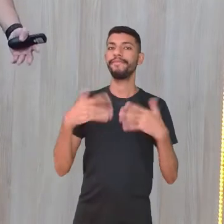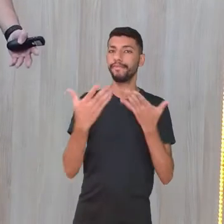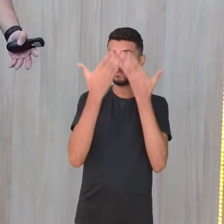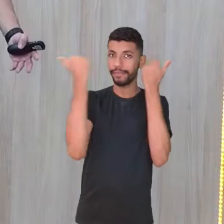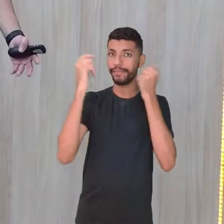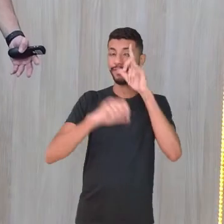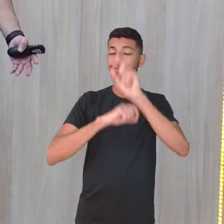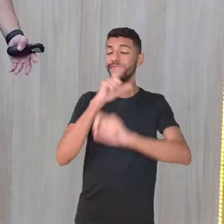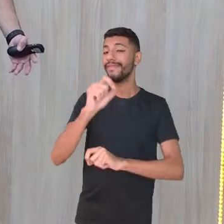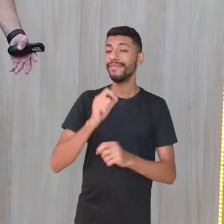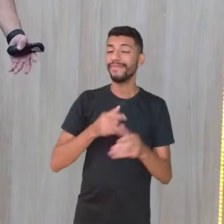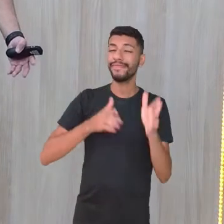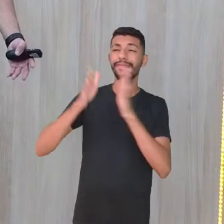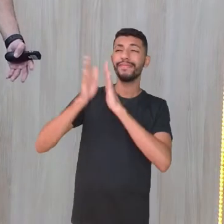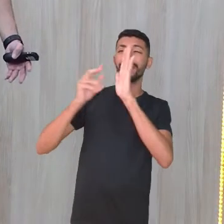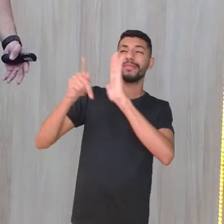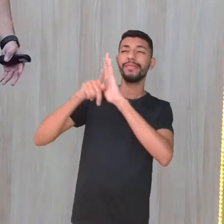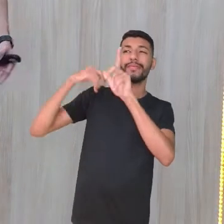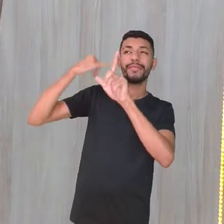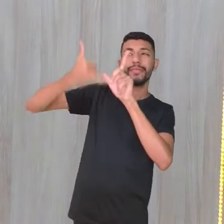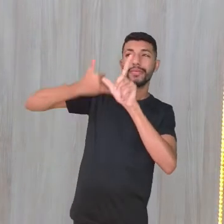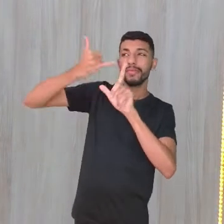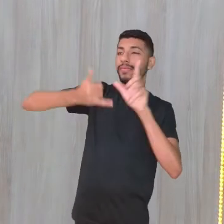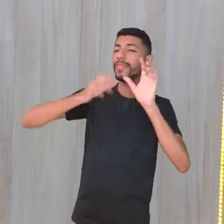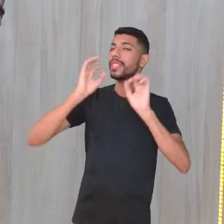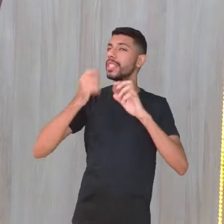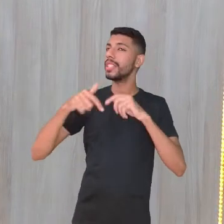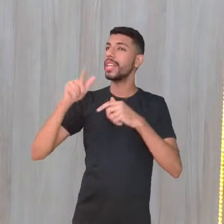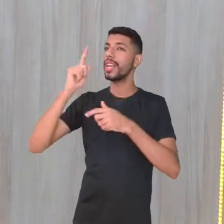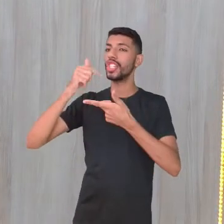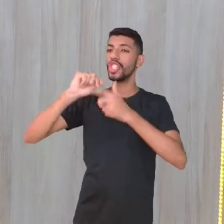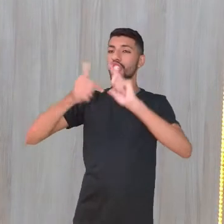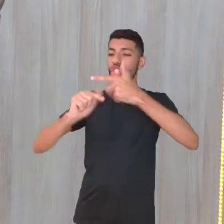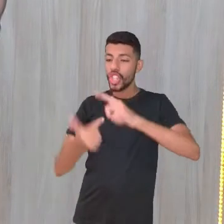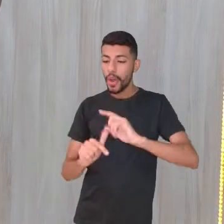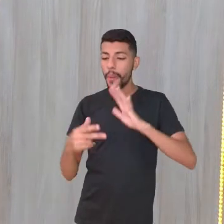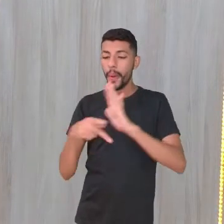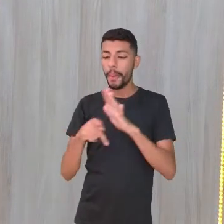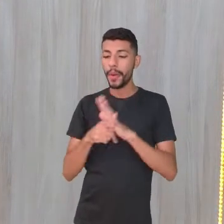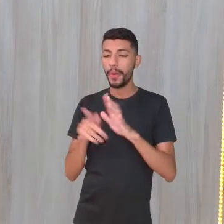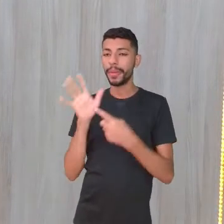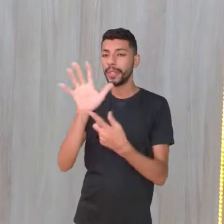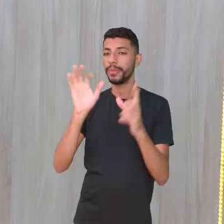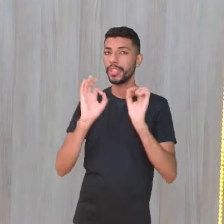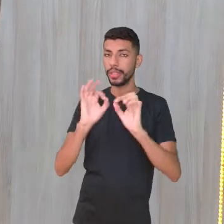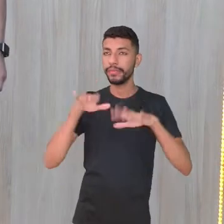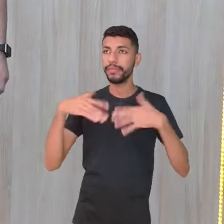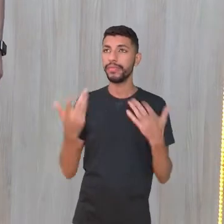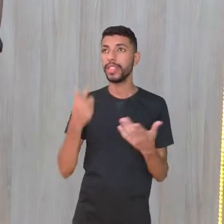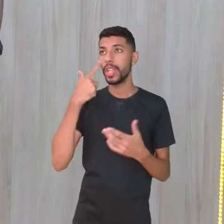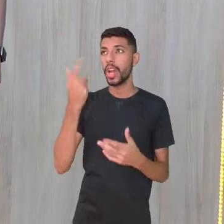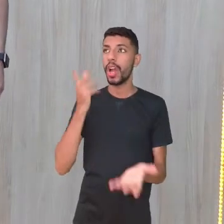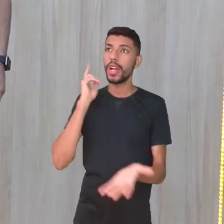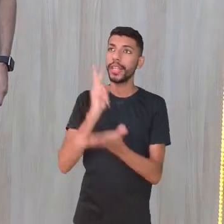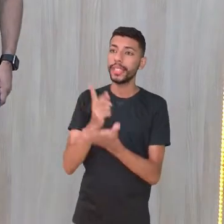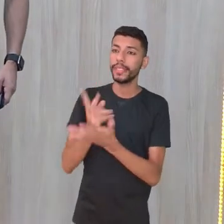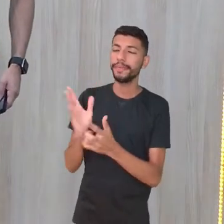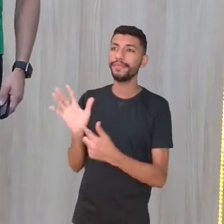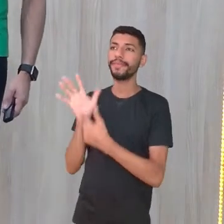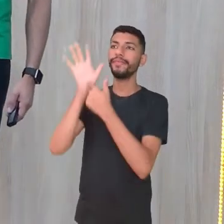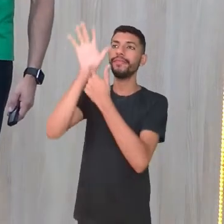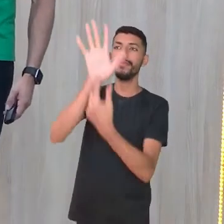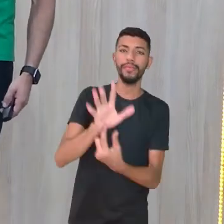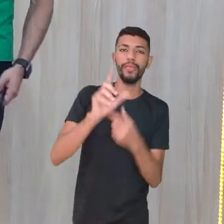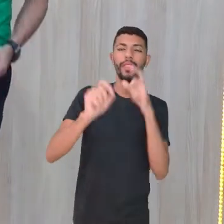esquece dessa parte aí lúdica, né, da parte geométrica da indicação. Então, sempre trouxe aqui